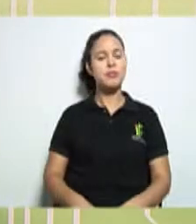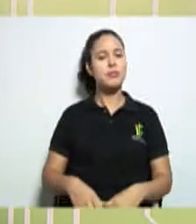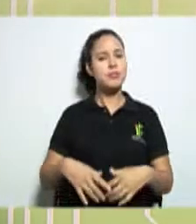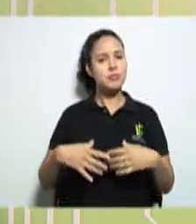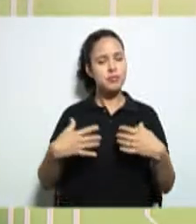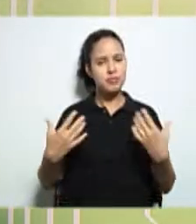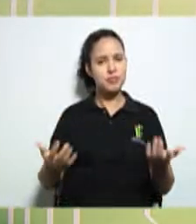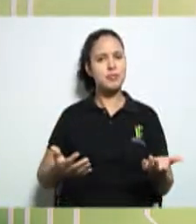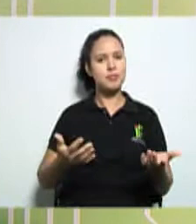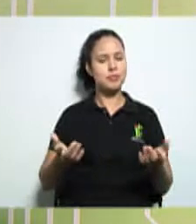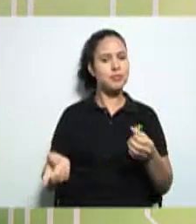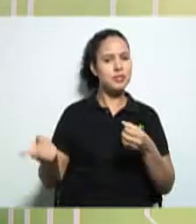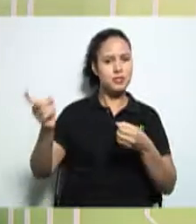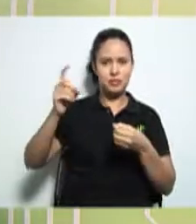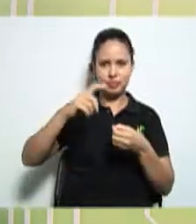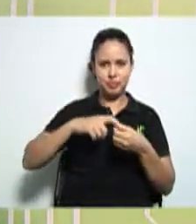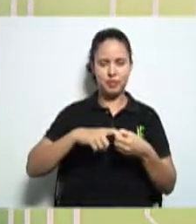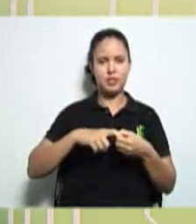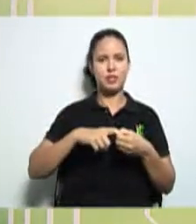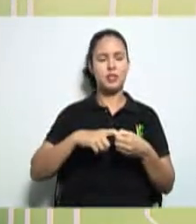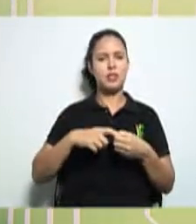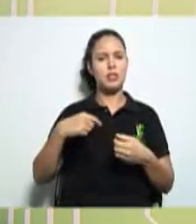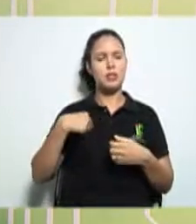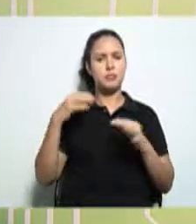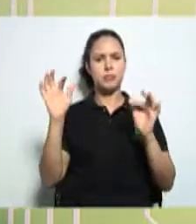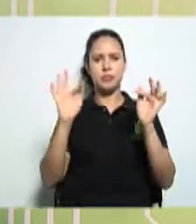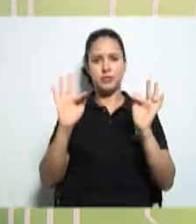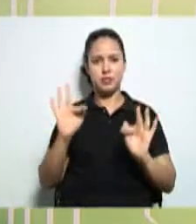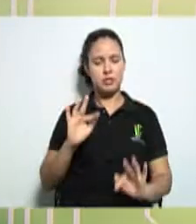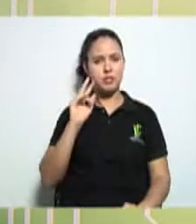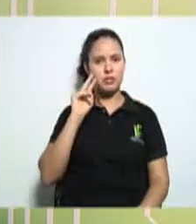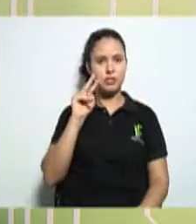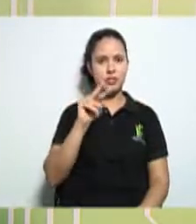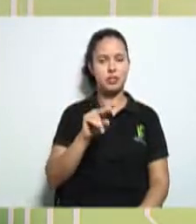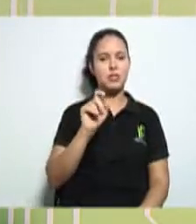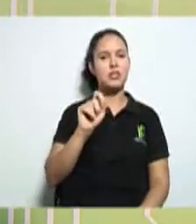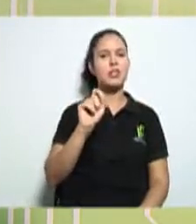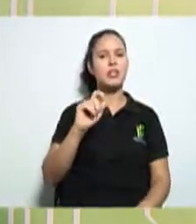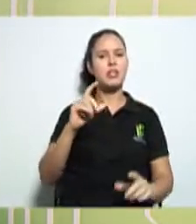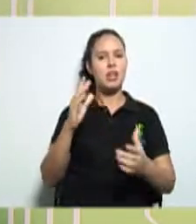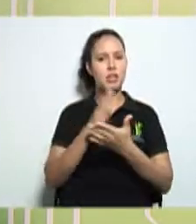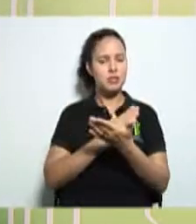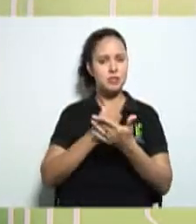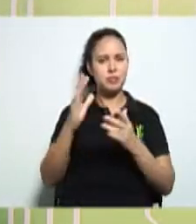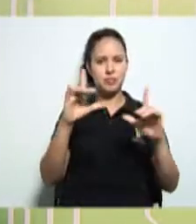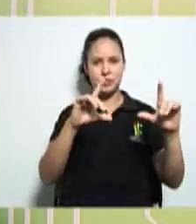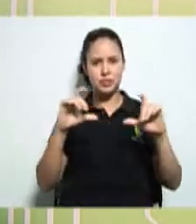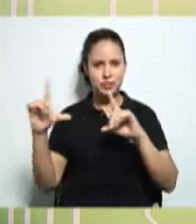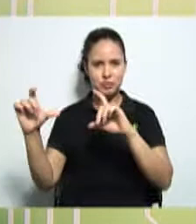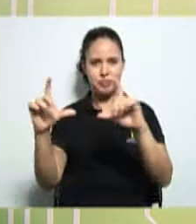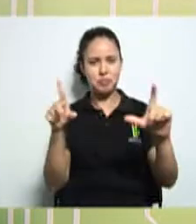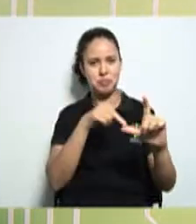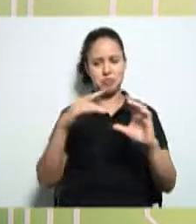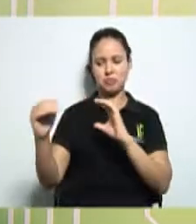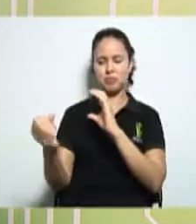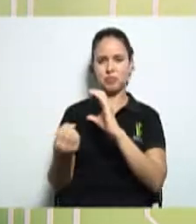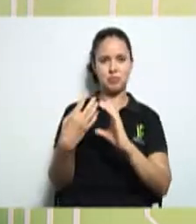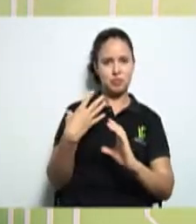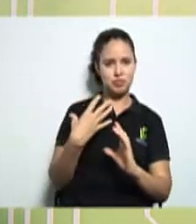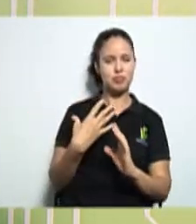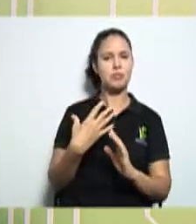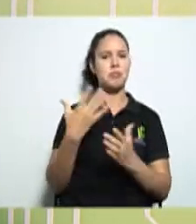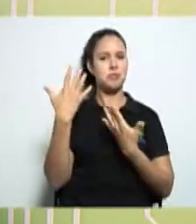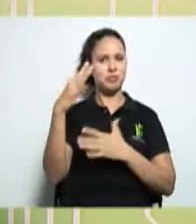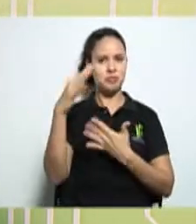Pessoal, estamos de volta aqui. Fiquei feliz de ver algumas fotos de alguns professores que já enviaram. Parabéns